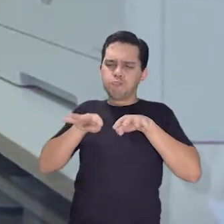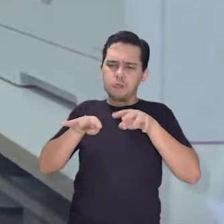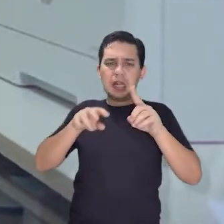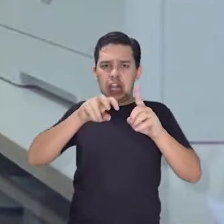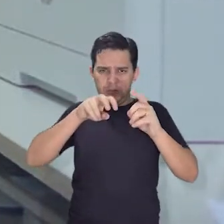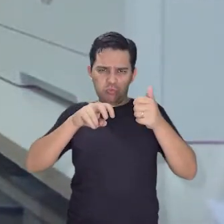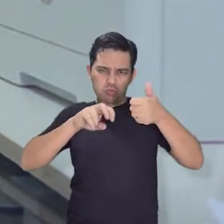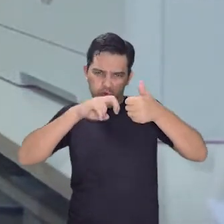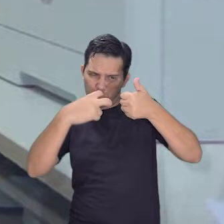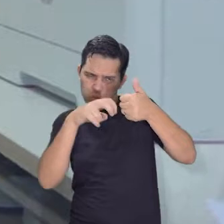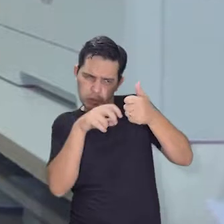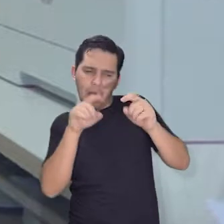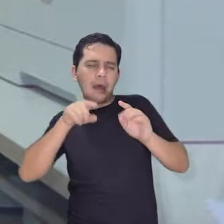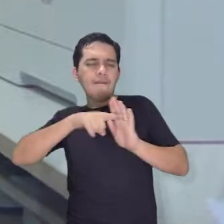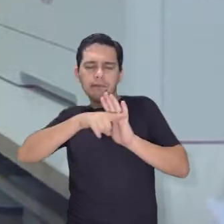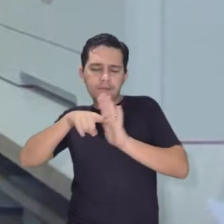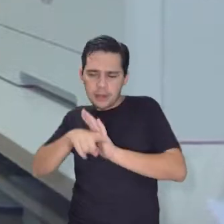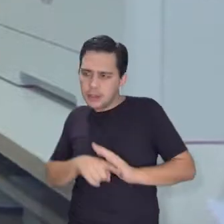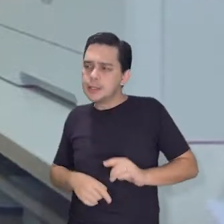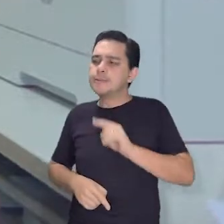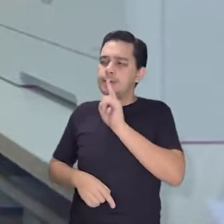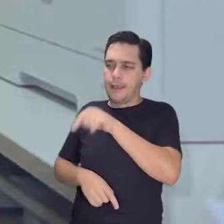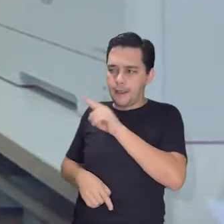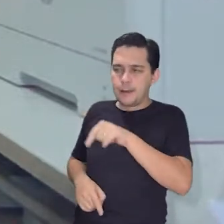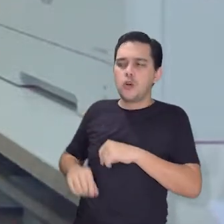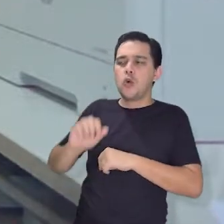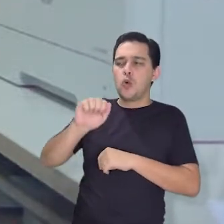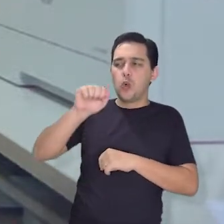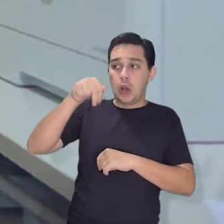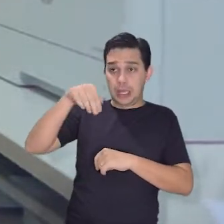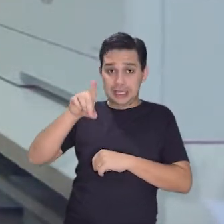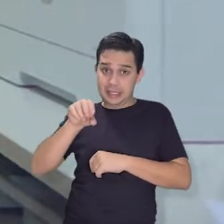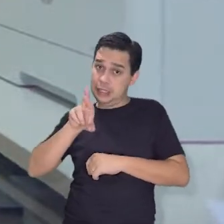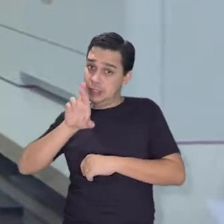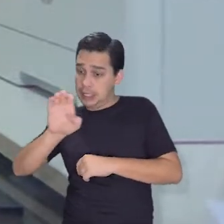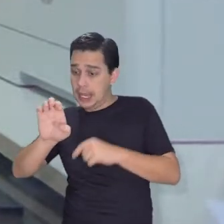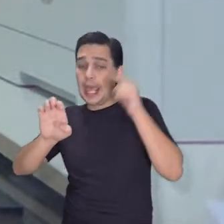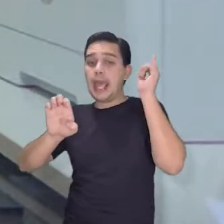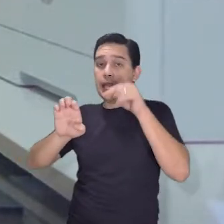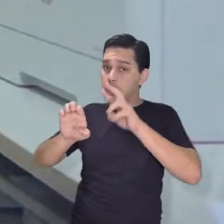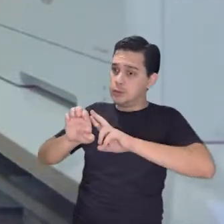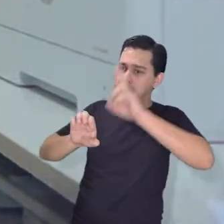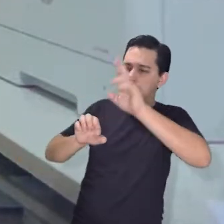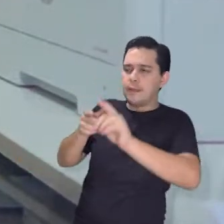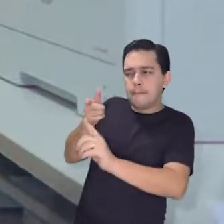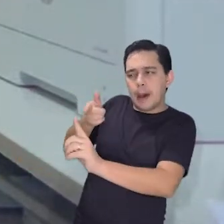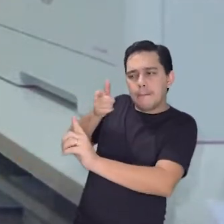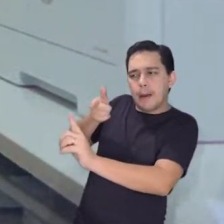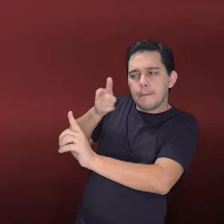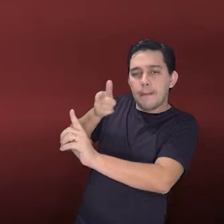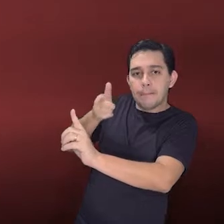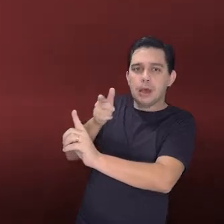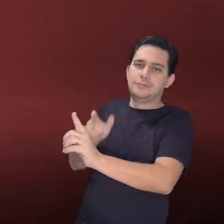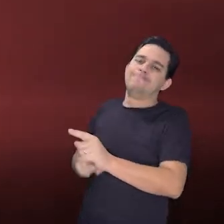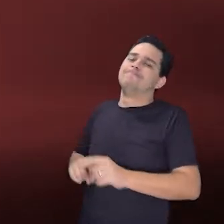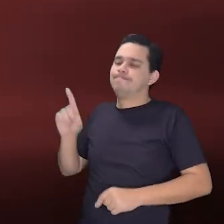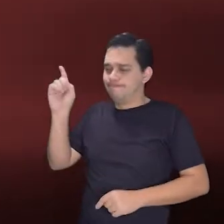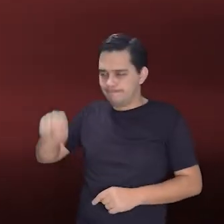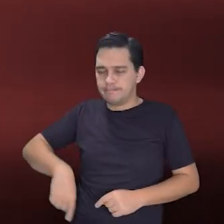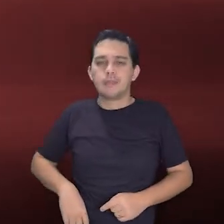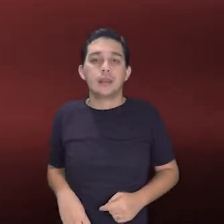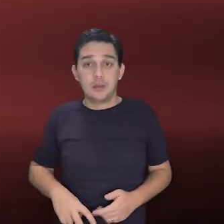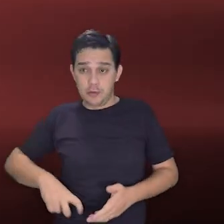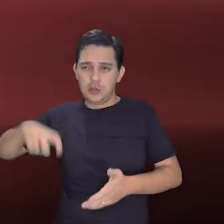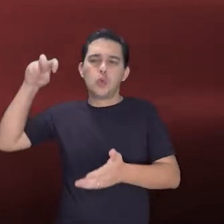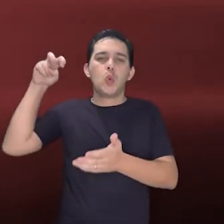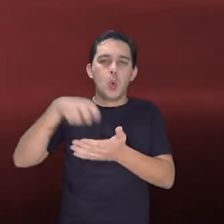André foi uma das pessoas que realizou o disparo de arma de fogo, o que foi reconhecido pelo Conselho de Sentença. Bem, em relação à